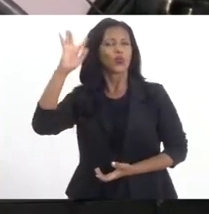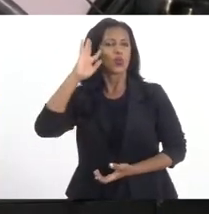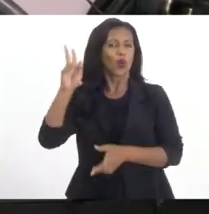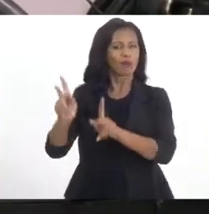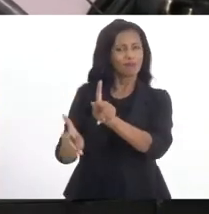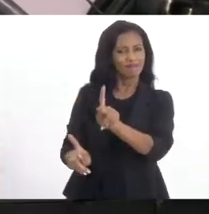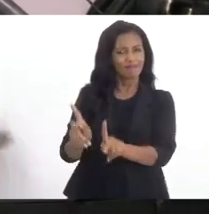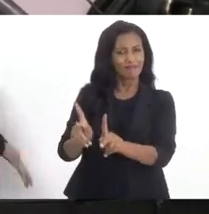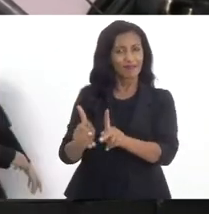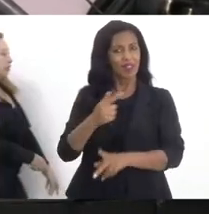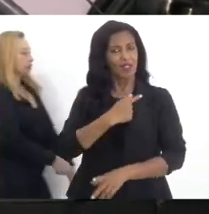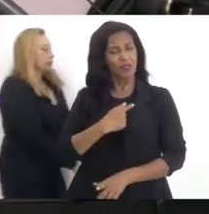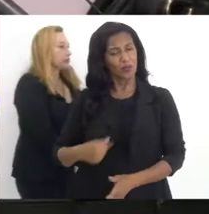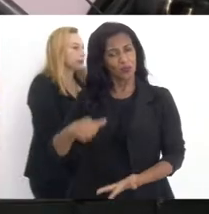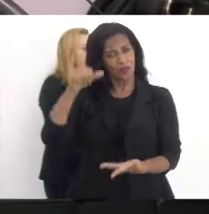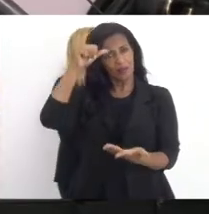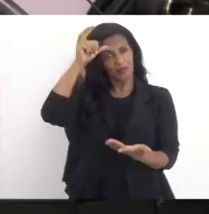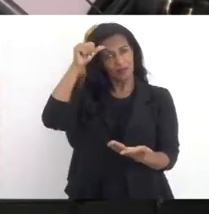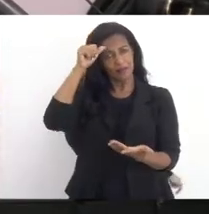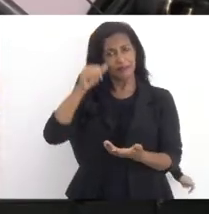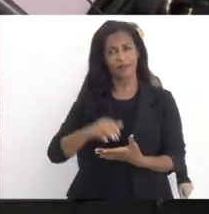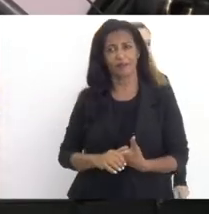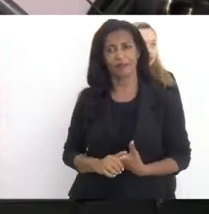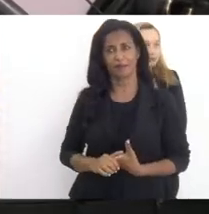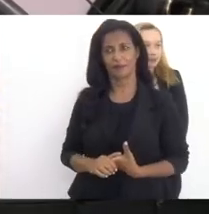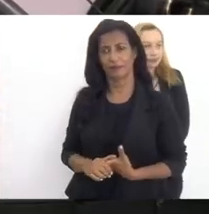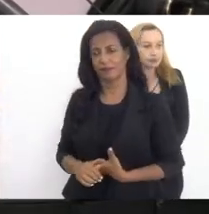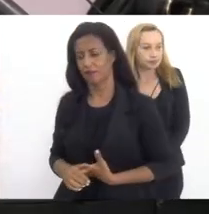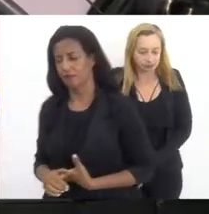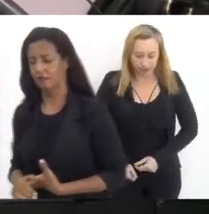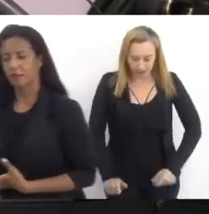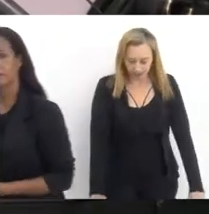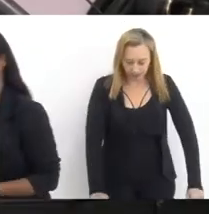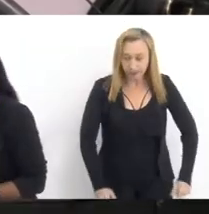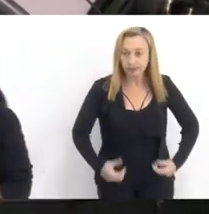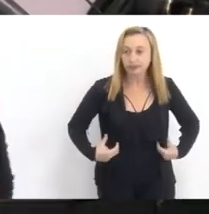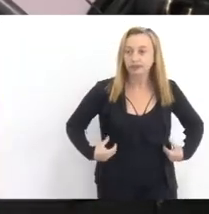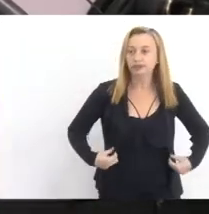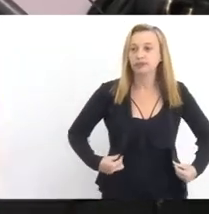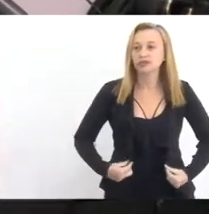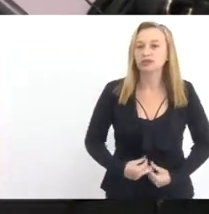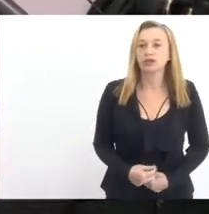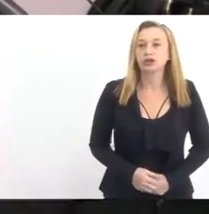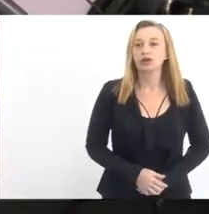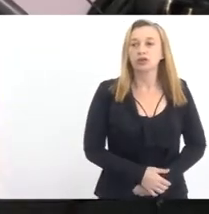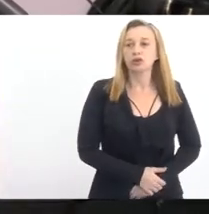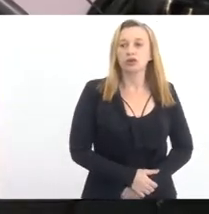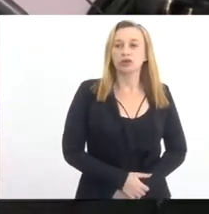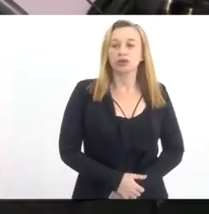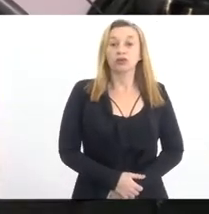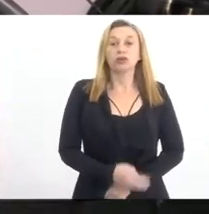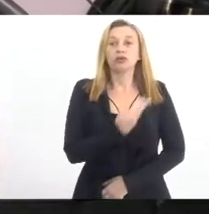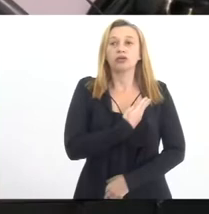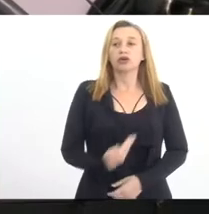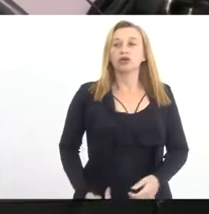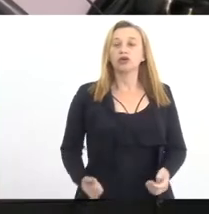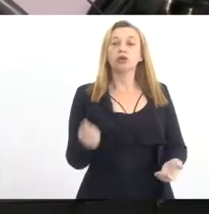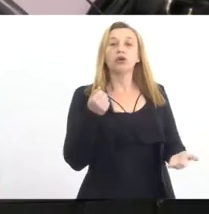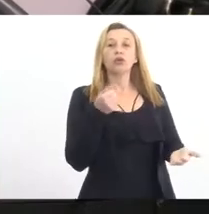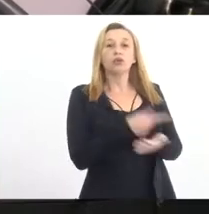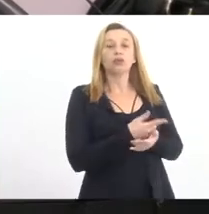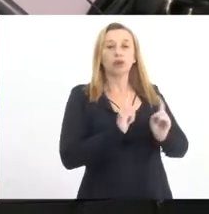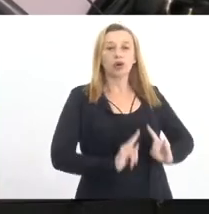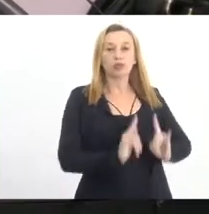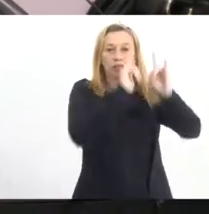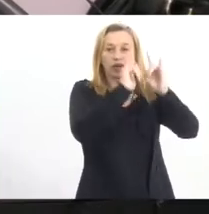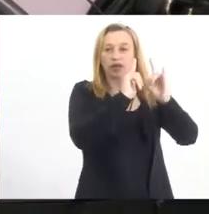população é que o governador, viu, Sandro, da comunidade de Antares, era o governador comprar um prédio